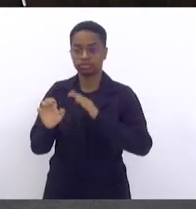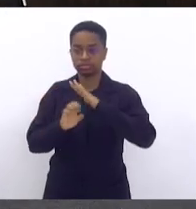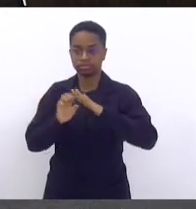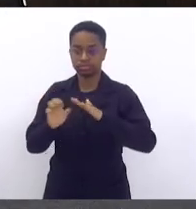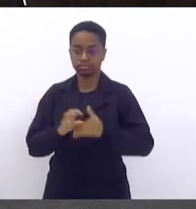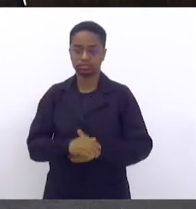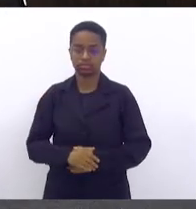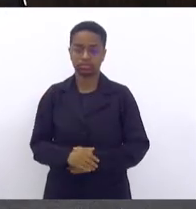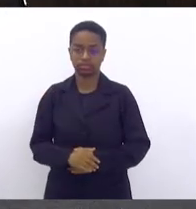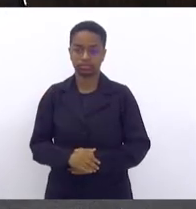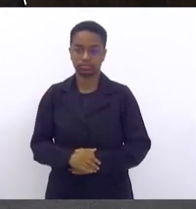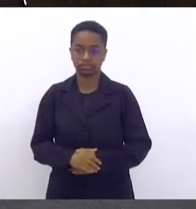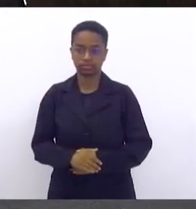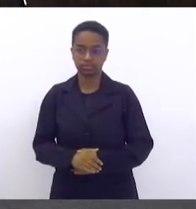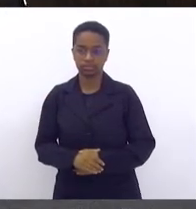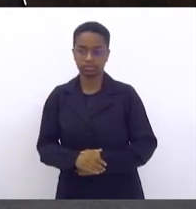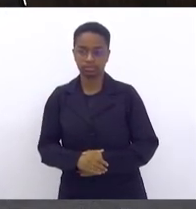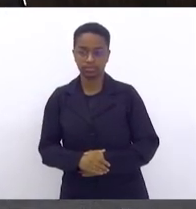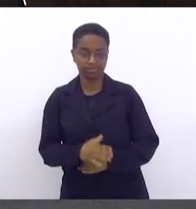Oi